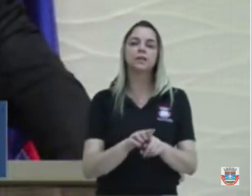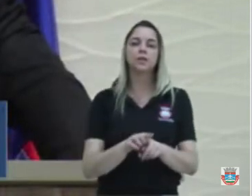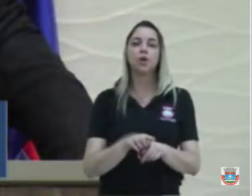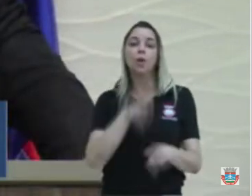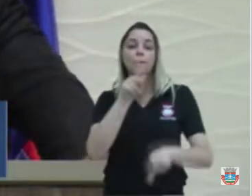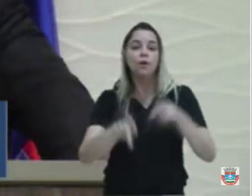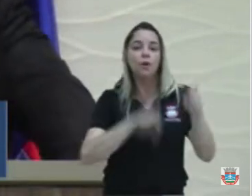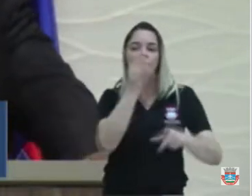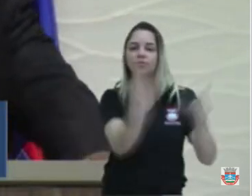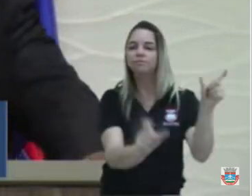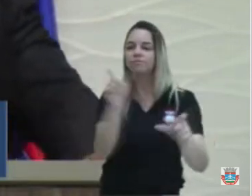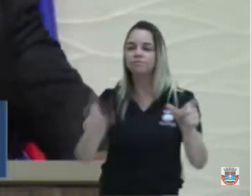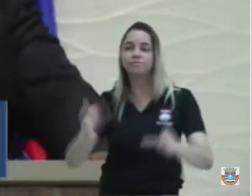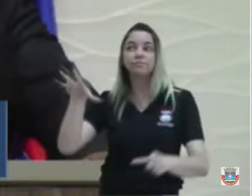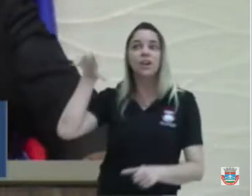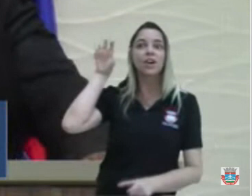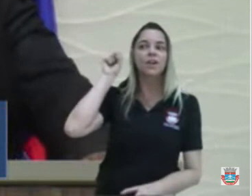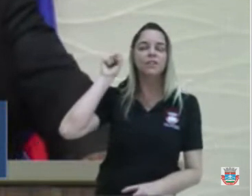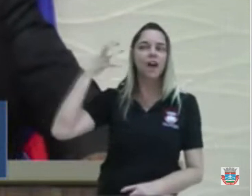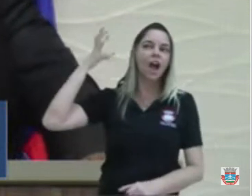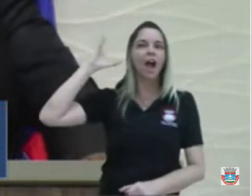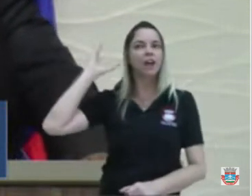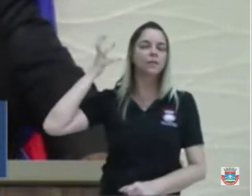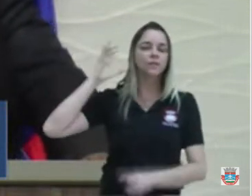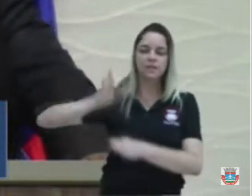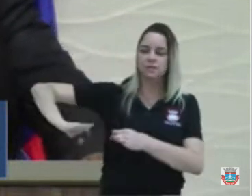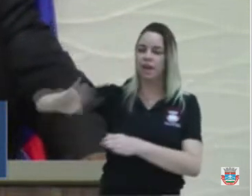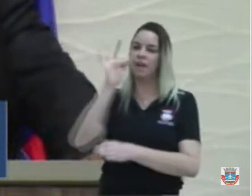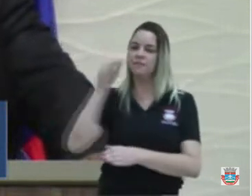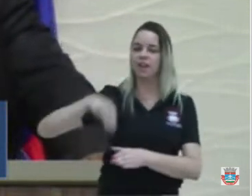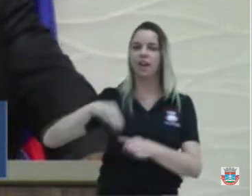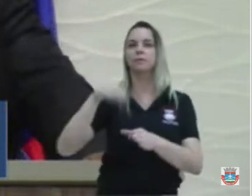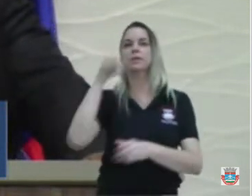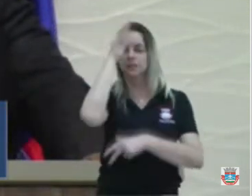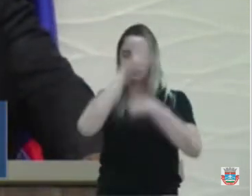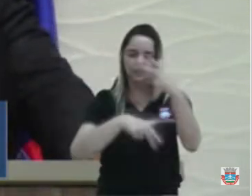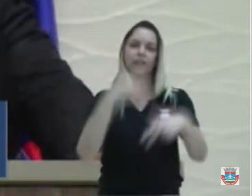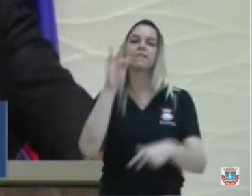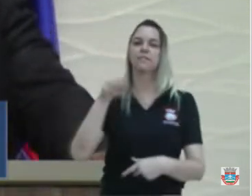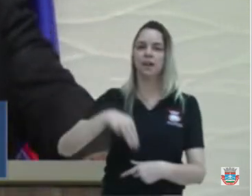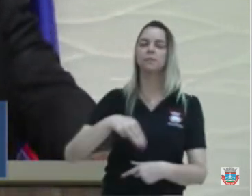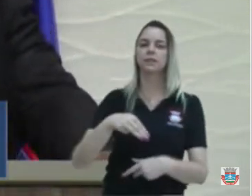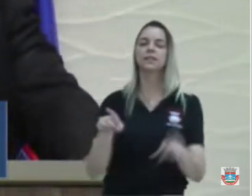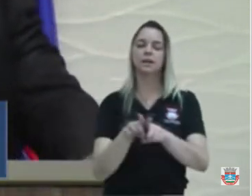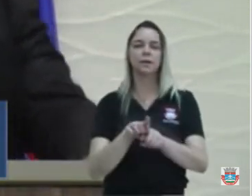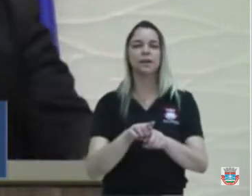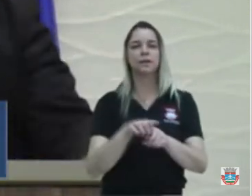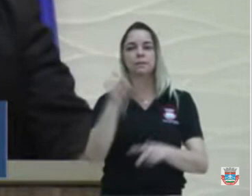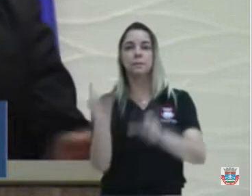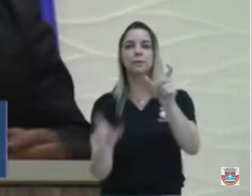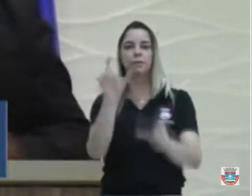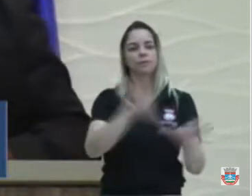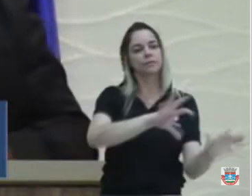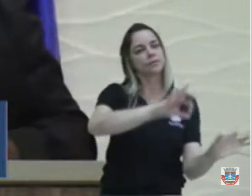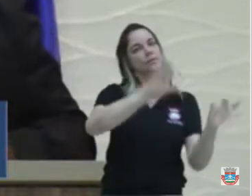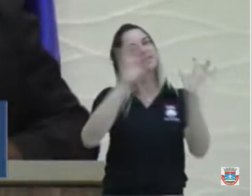FM, Espírito Santo FM, pessoal que nos acompanha através das redes sociais, o nosso bom